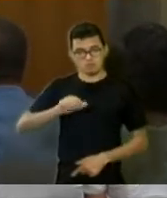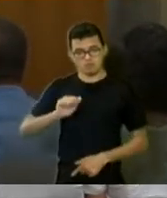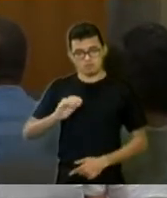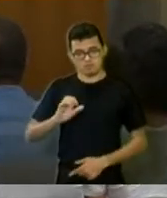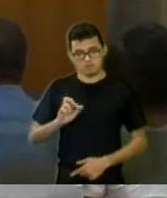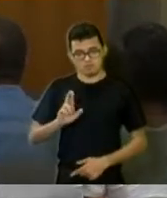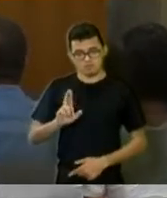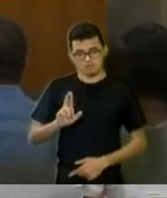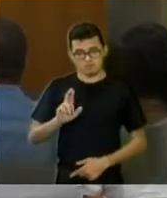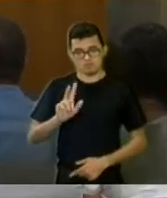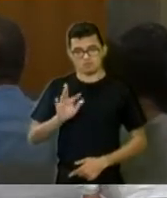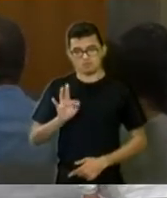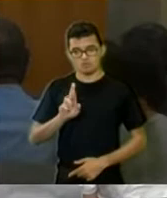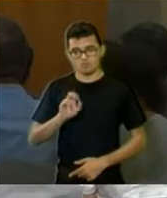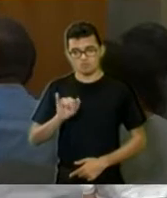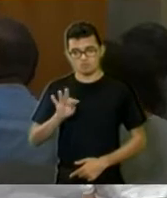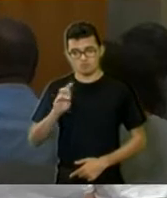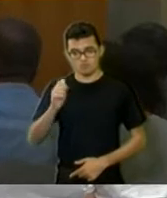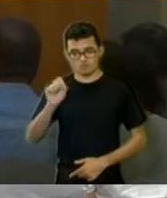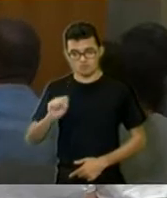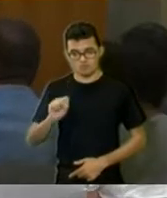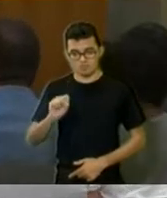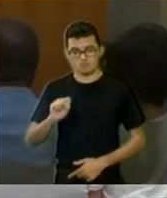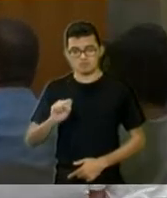Mestre Freitas.